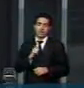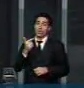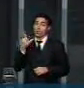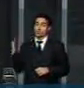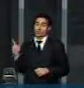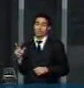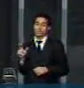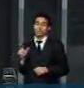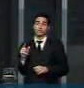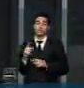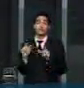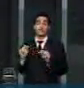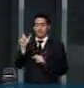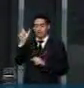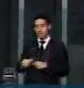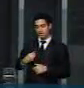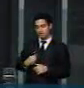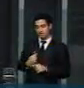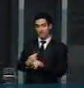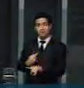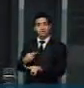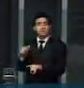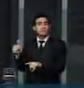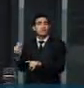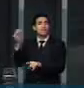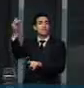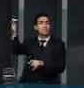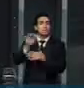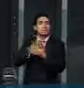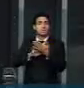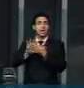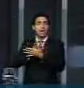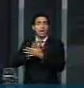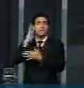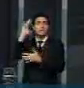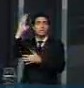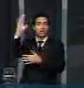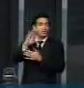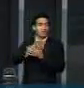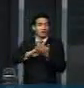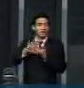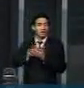mas uma vida sem propósitos e uma vida sem sonhos.